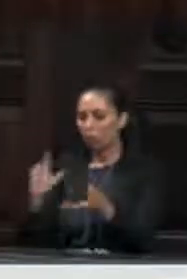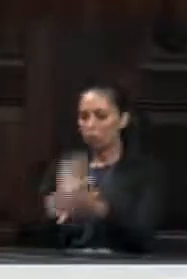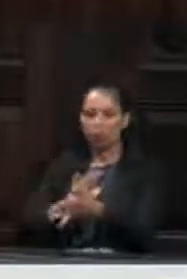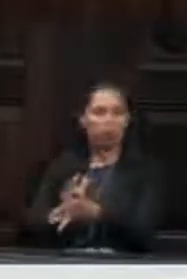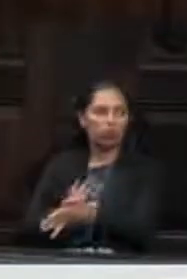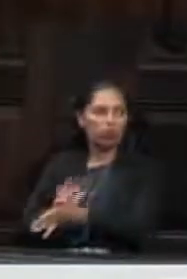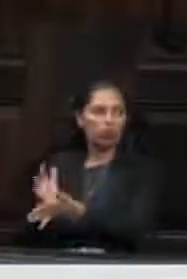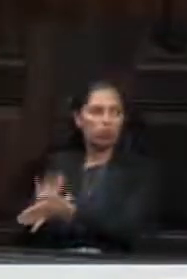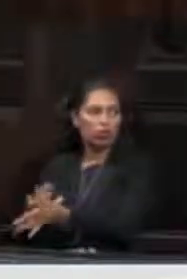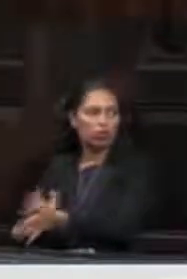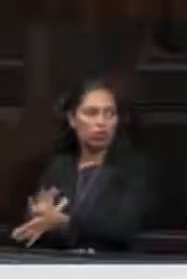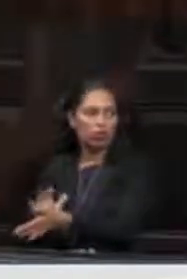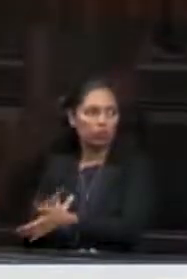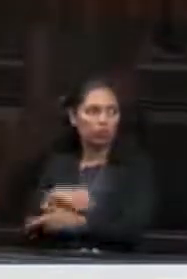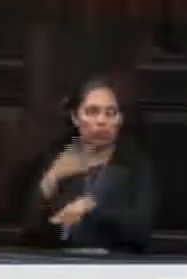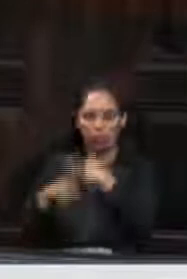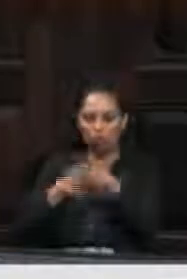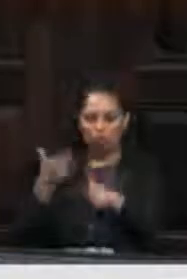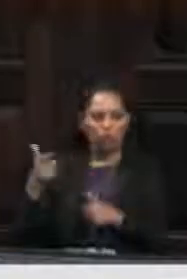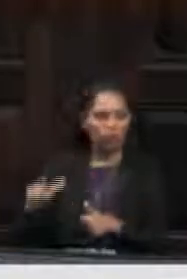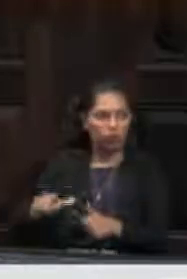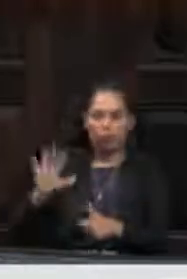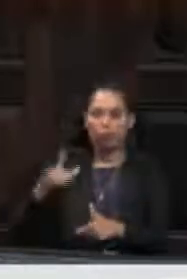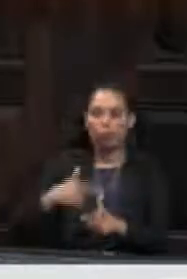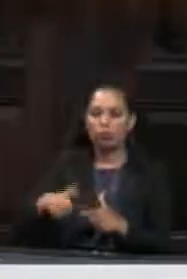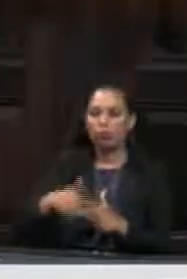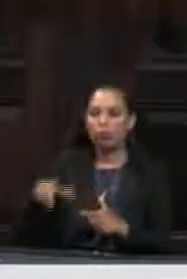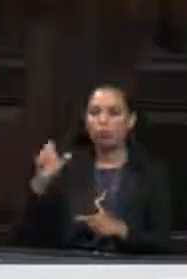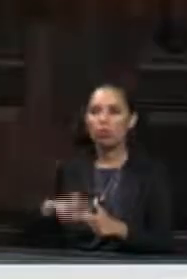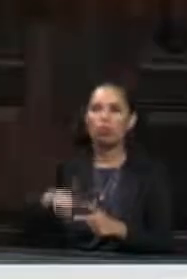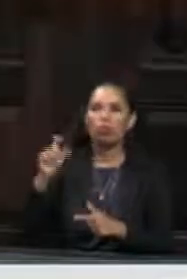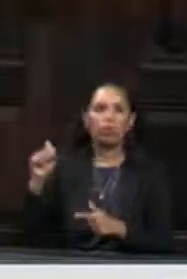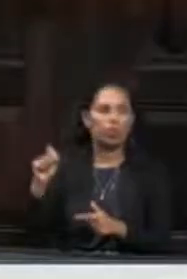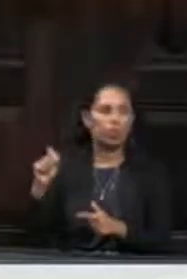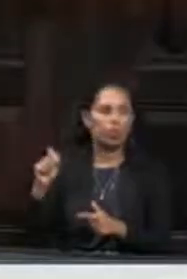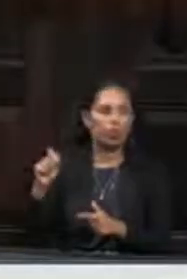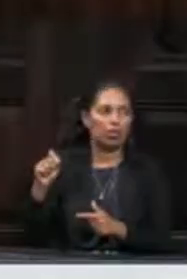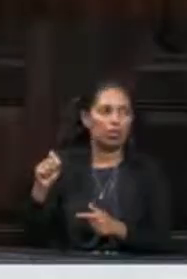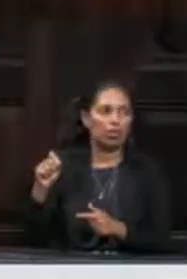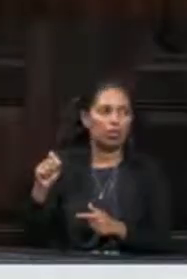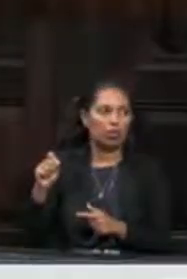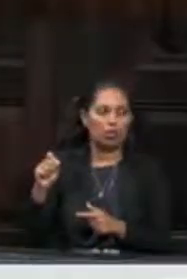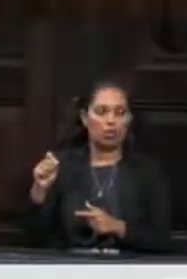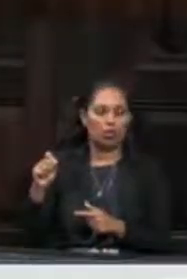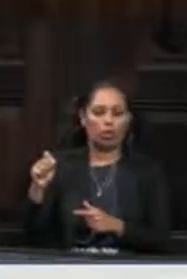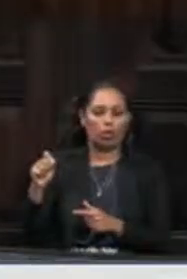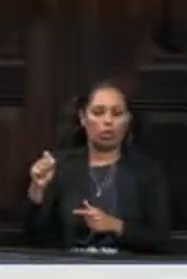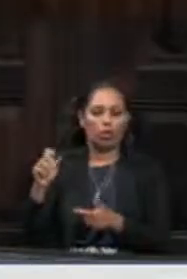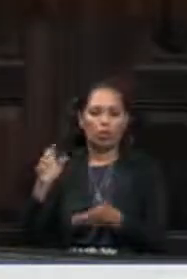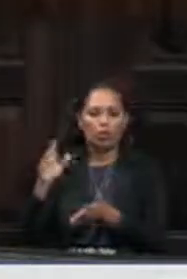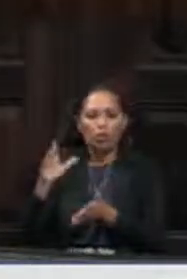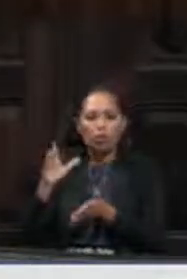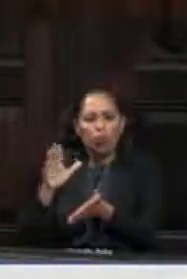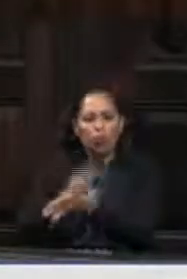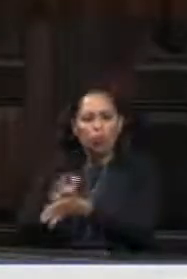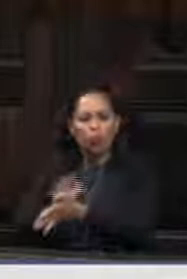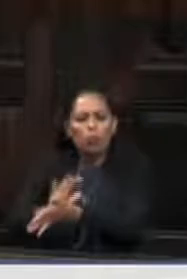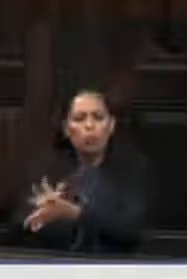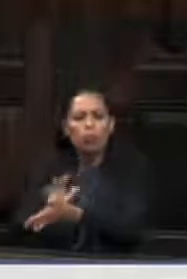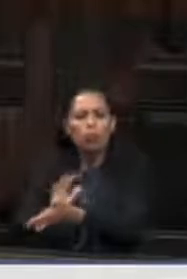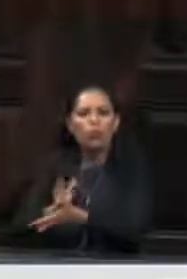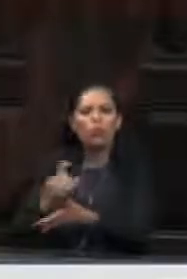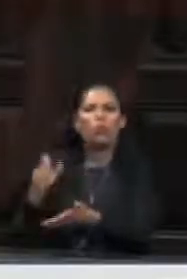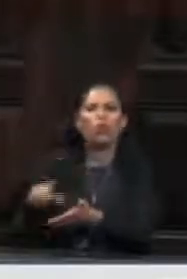discriminação, eu disse aqui e repito, mas o problema está no conceito do que é discriminação, que não pode